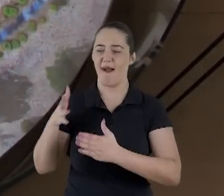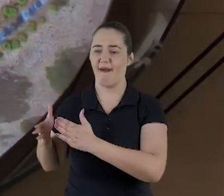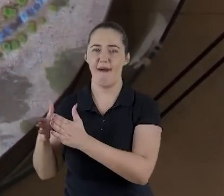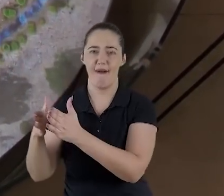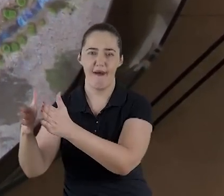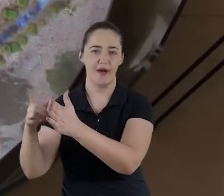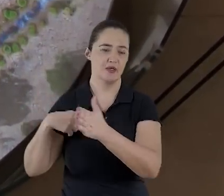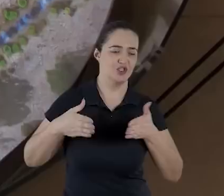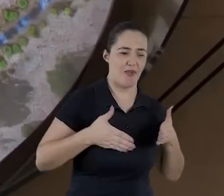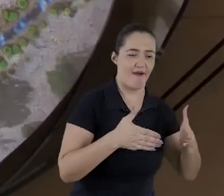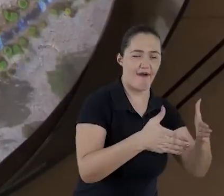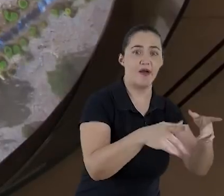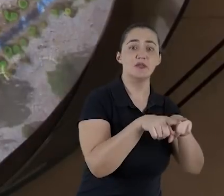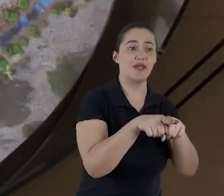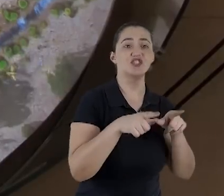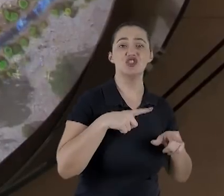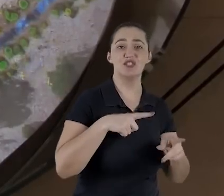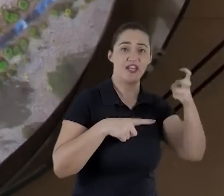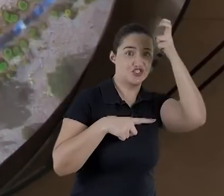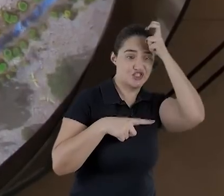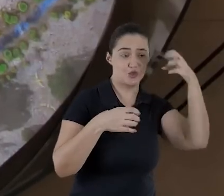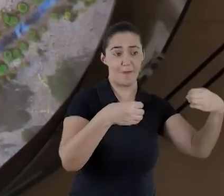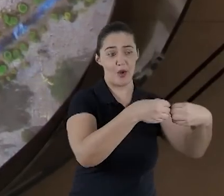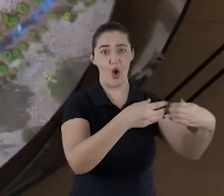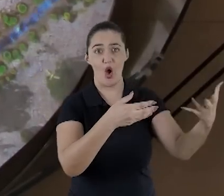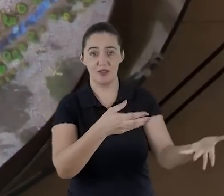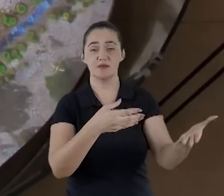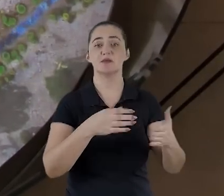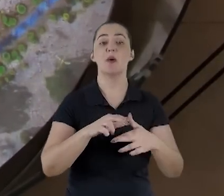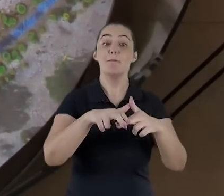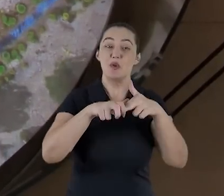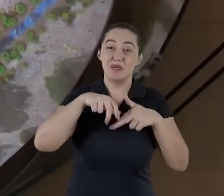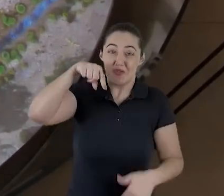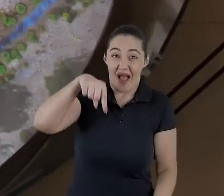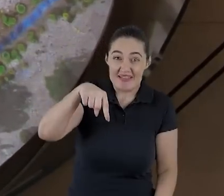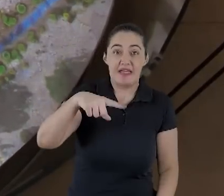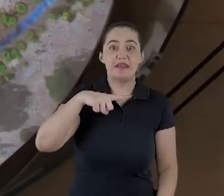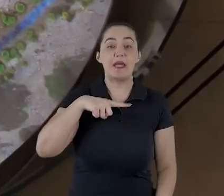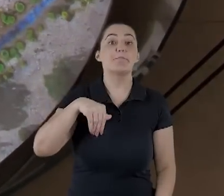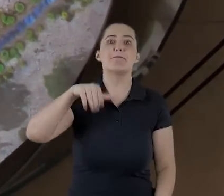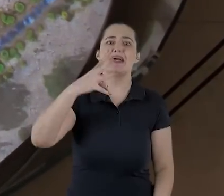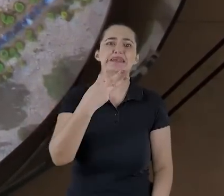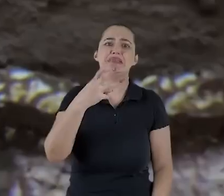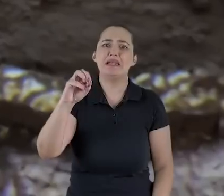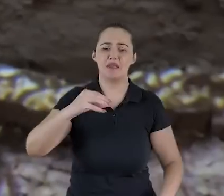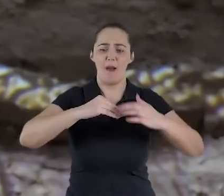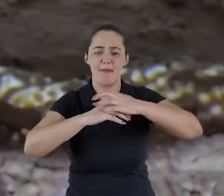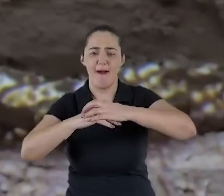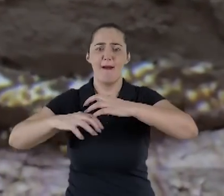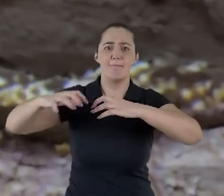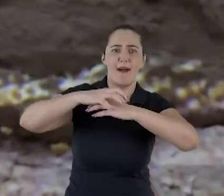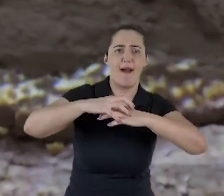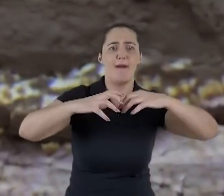mares conectando o Egito com a Mesopotâmia precisamente, e é por isso que aqui tem 30 civilizações, ou seja, 30